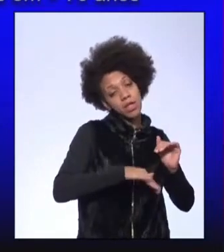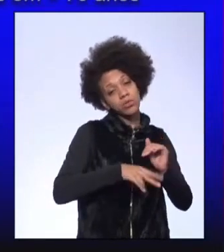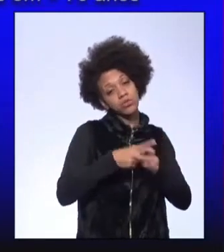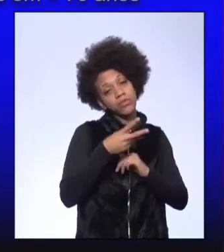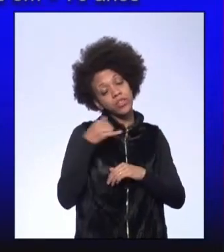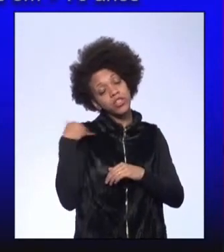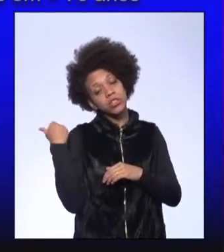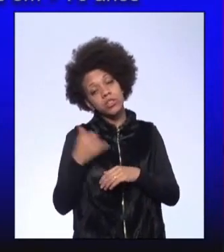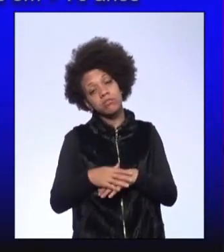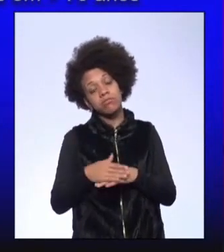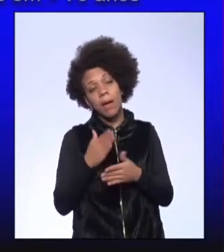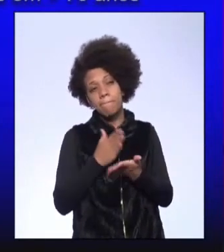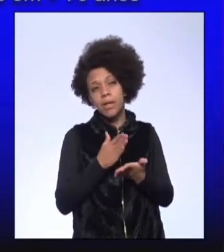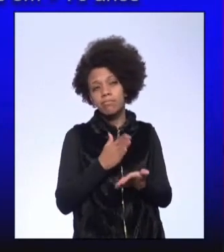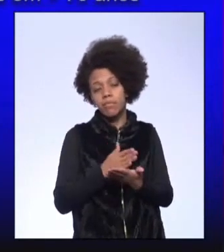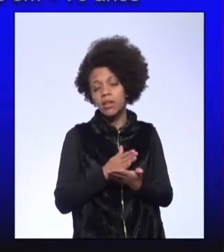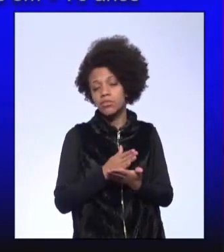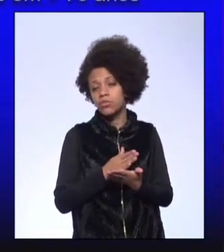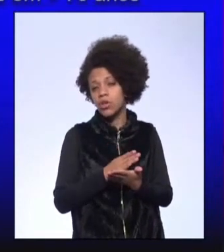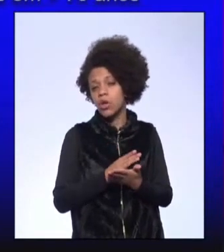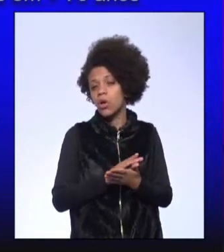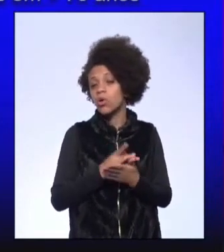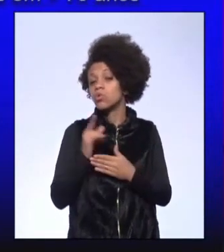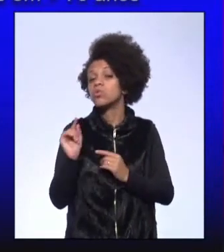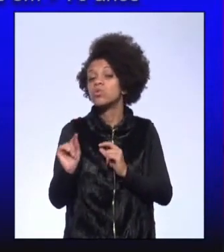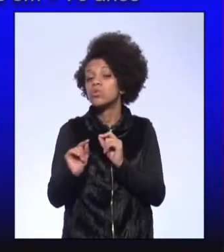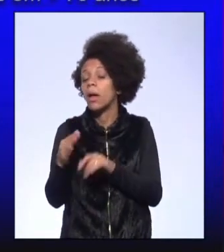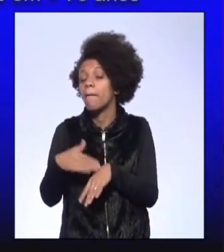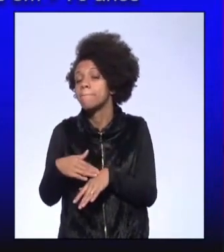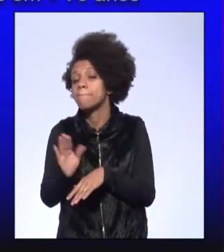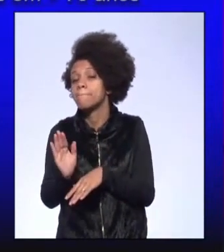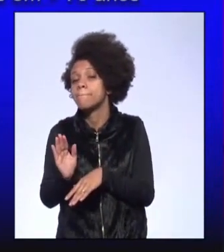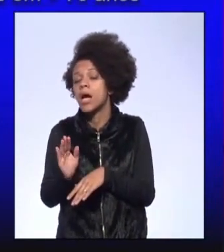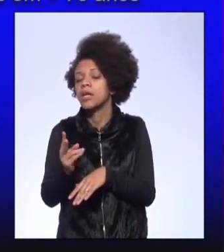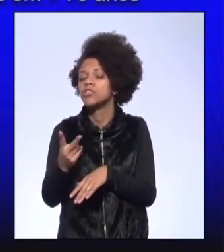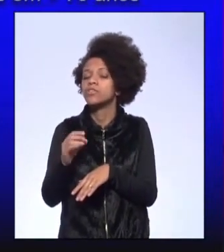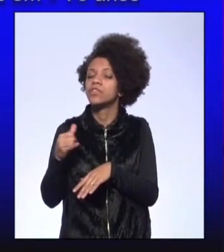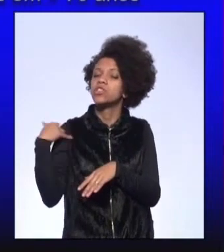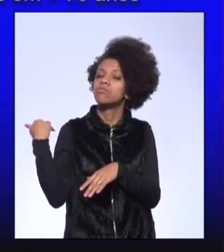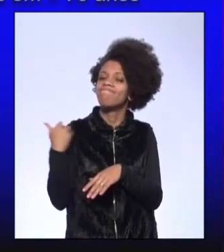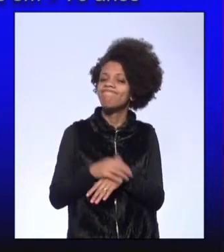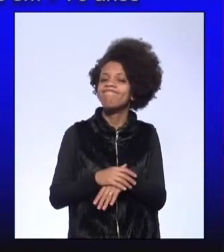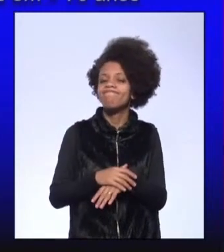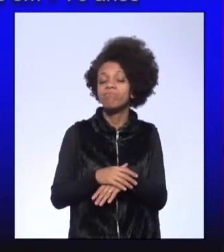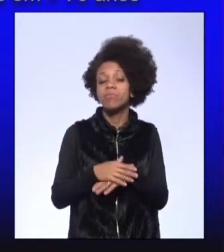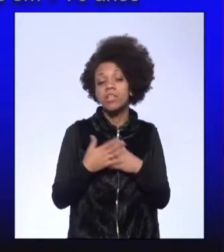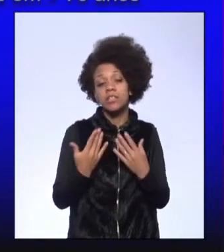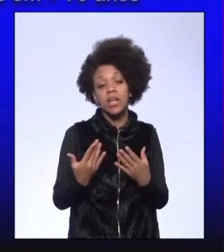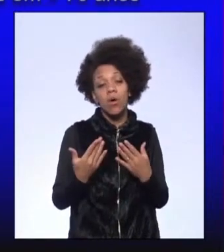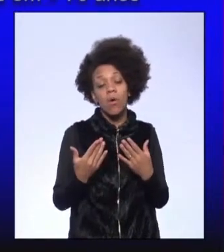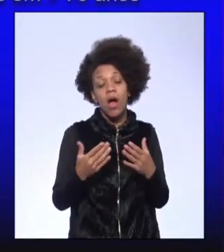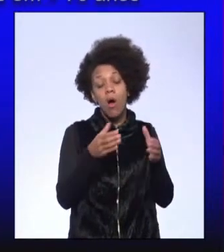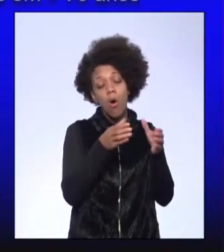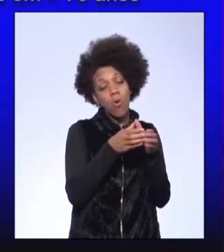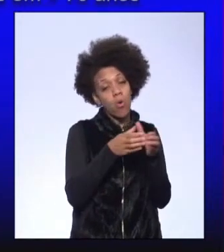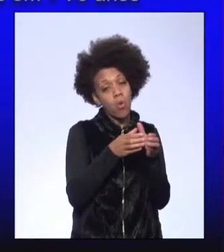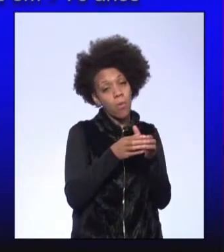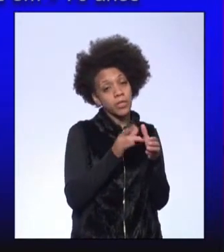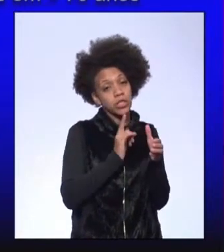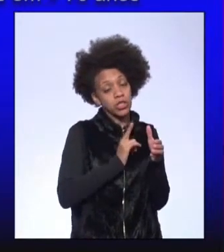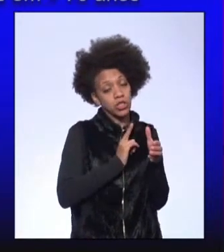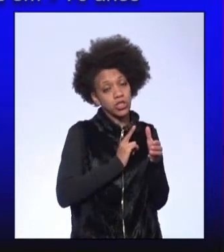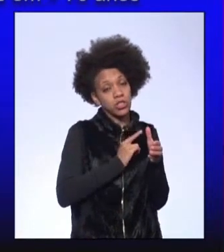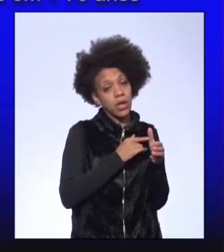era metade daquela dos que tinham mais de 20 anos, Entre os infectados que